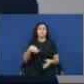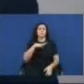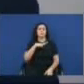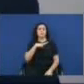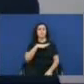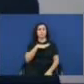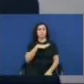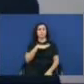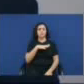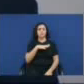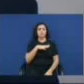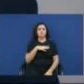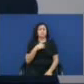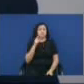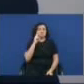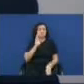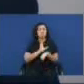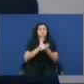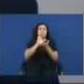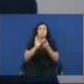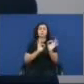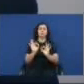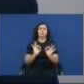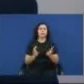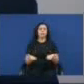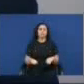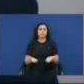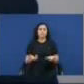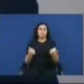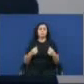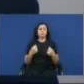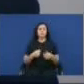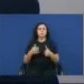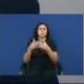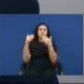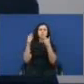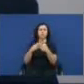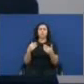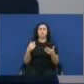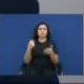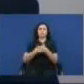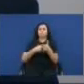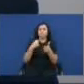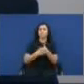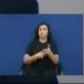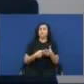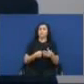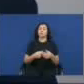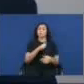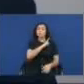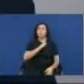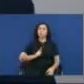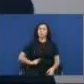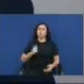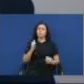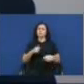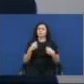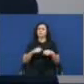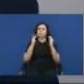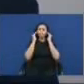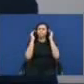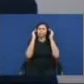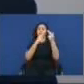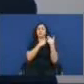cidade? Então nós não vimos investimento nenhum. Nós temos que começar a entender, fazer moção para o governo do estado, fazer com que ele cumpra a sua